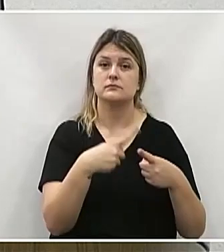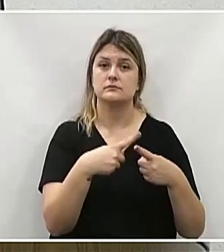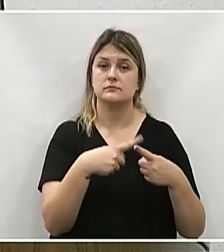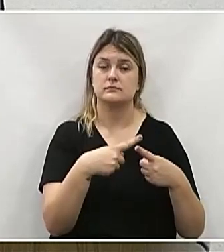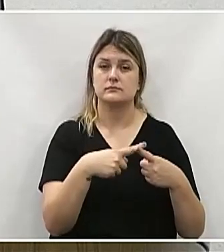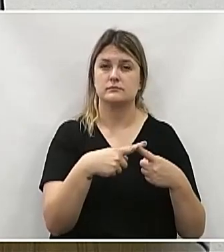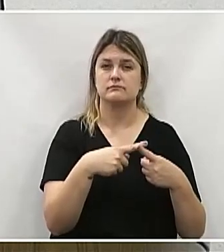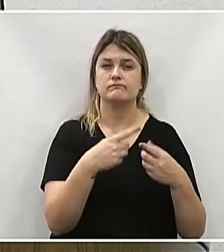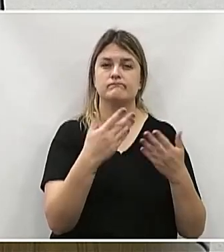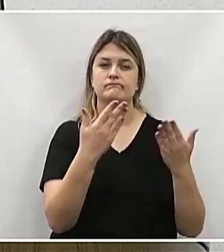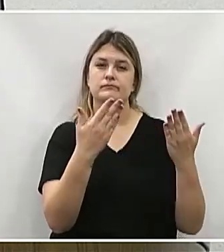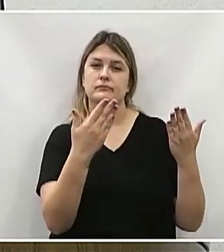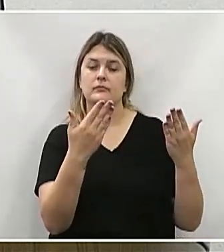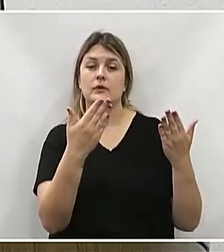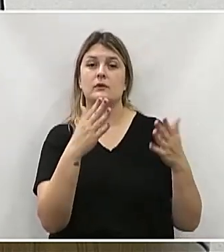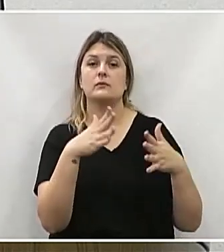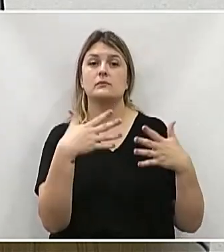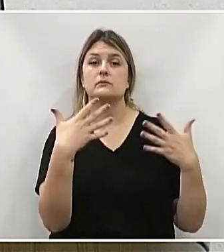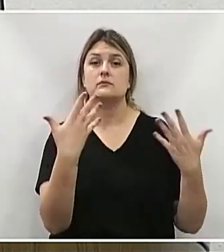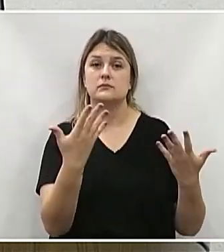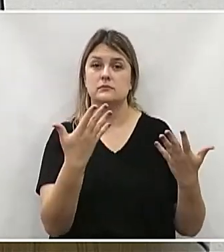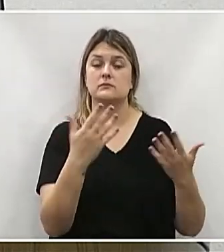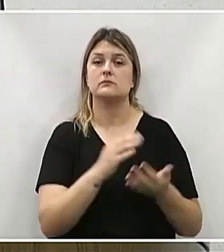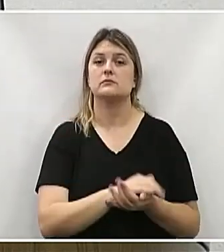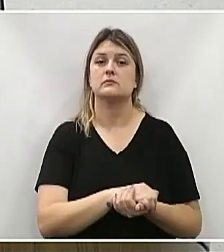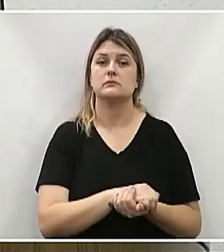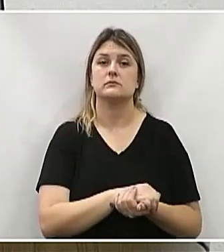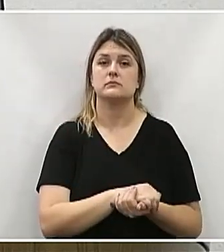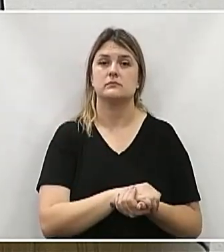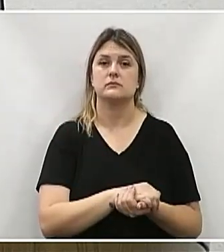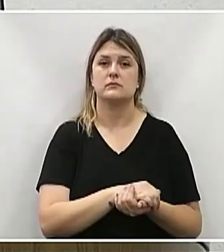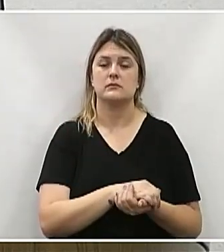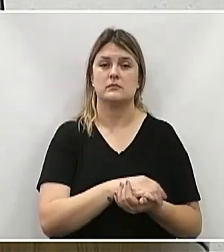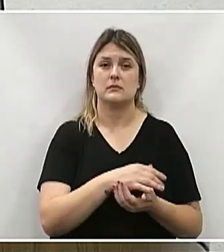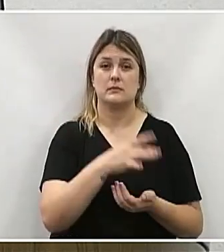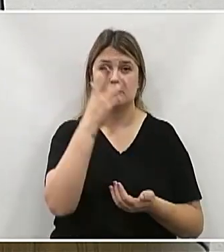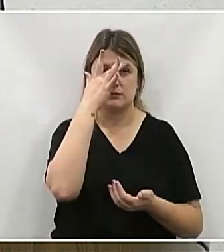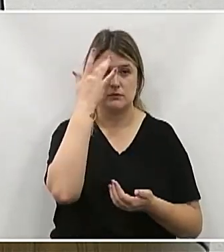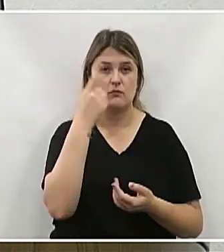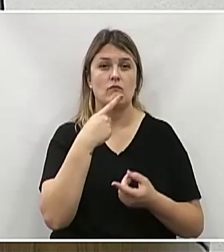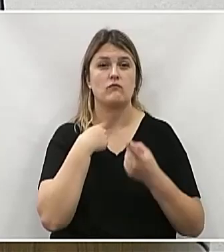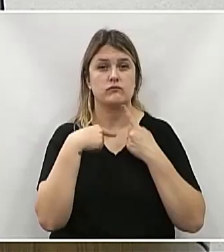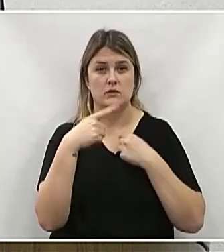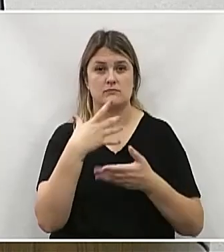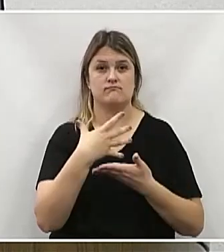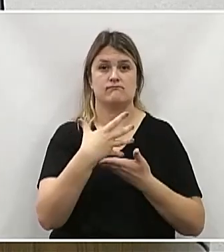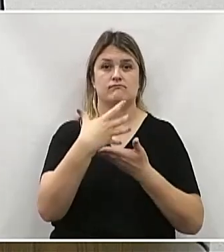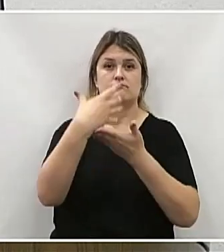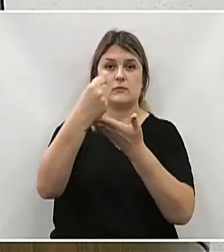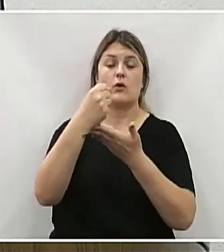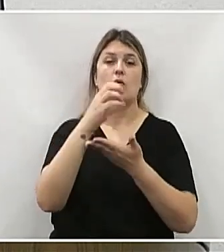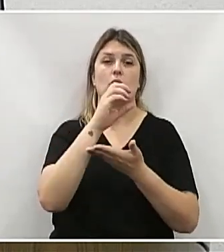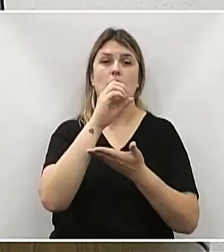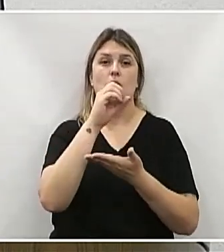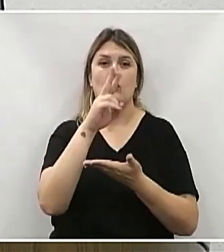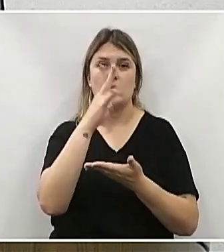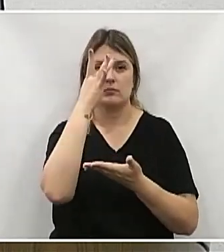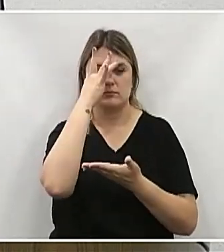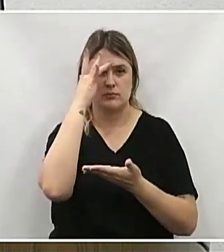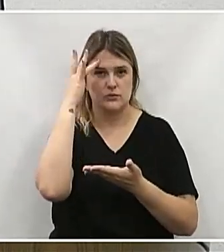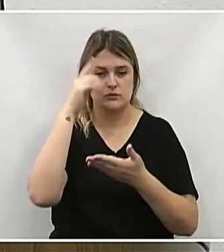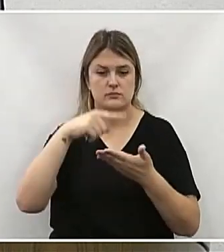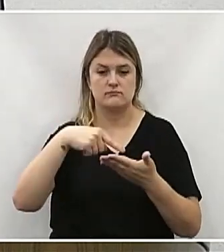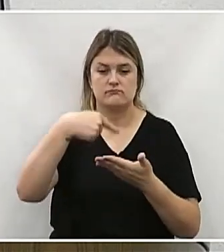me parece que quando o suicídio quando a morte não acontece ele